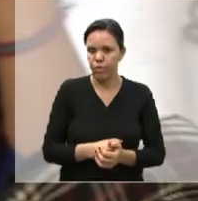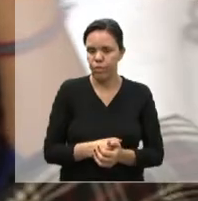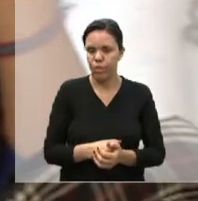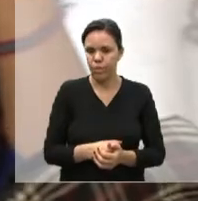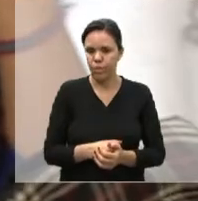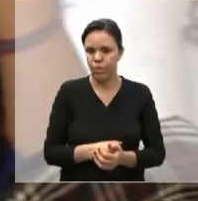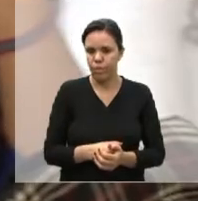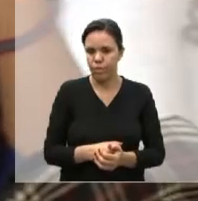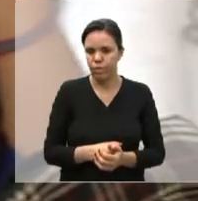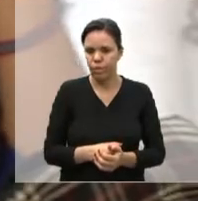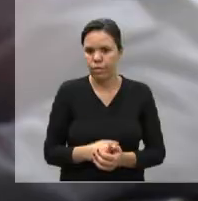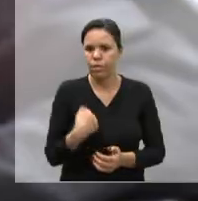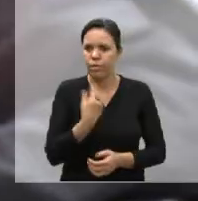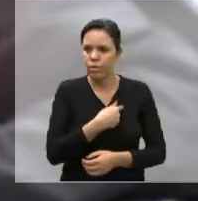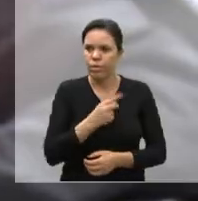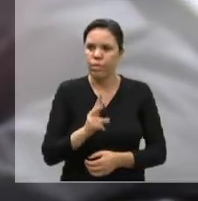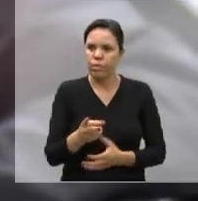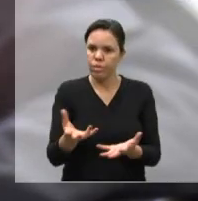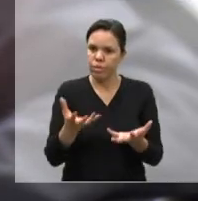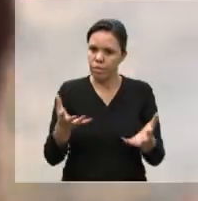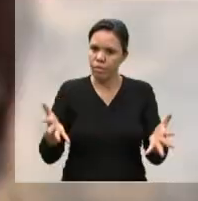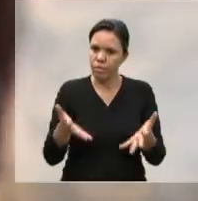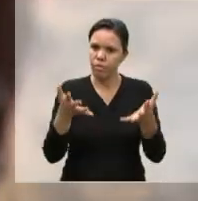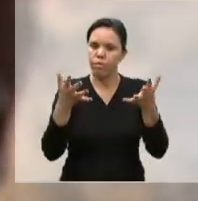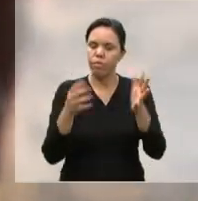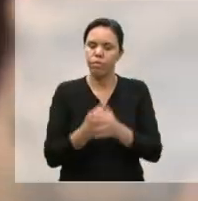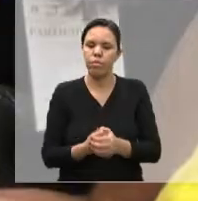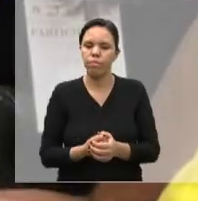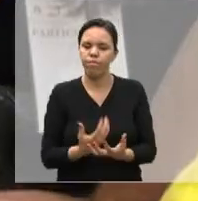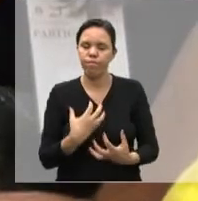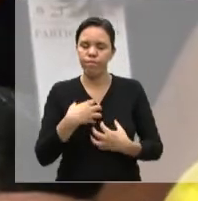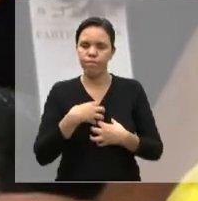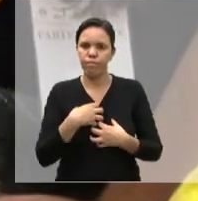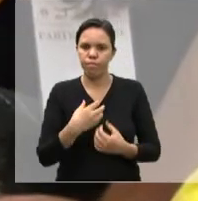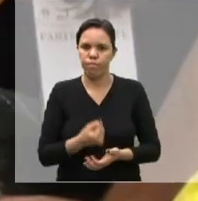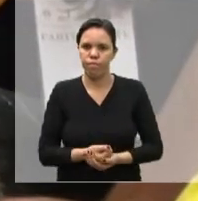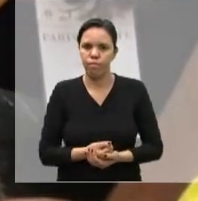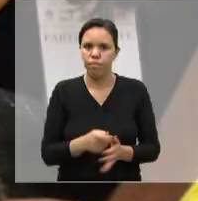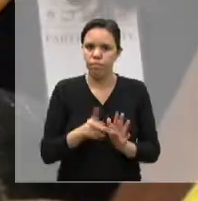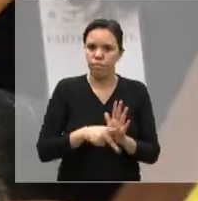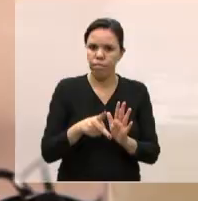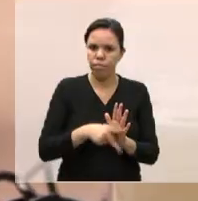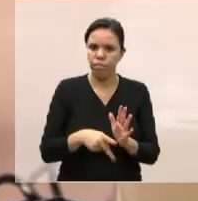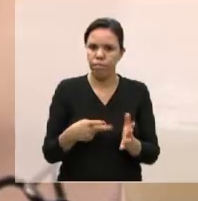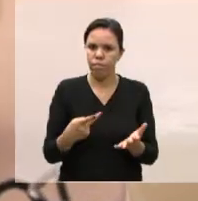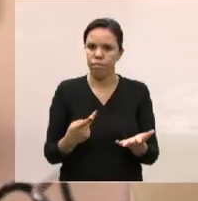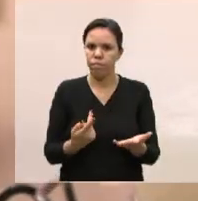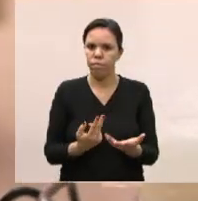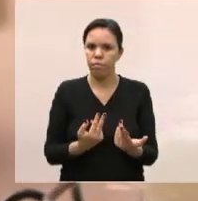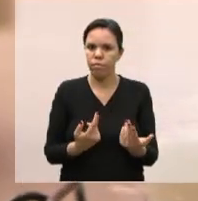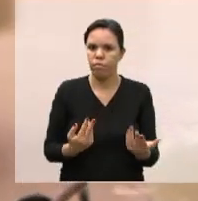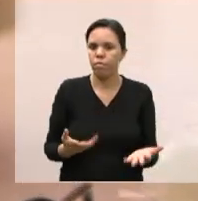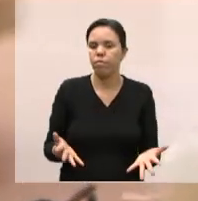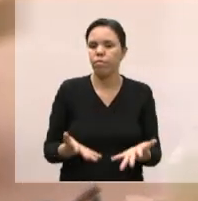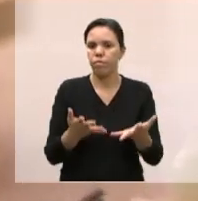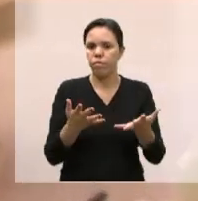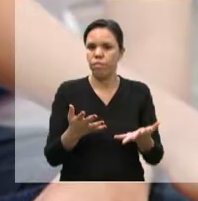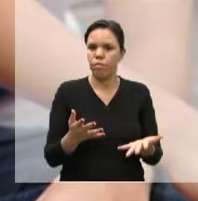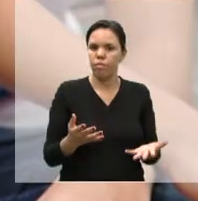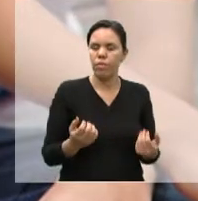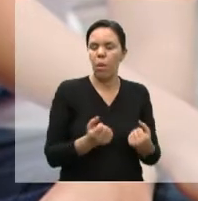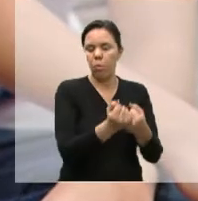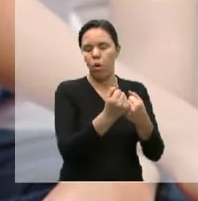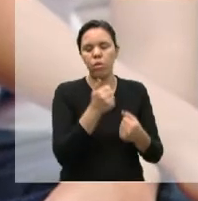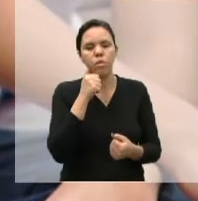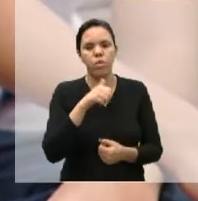incentivar, sentindo a falta de projetos como esse, de incentivo às mulheres, mas principalmente essa faixa